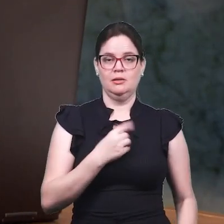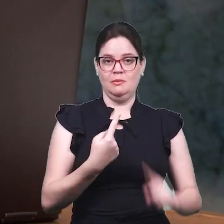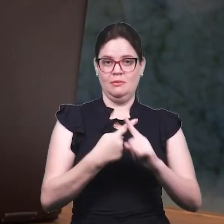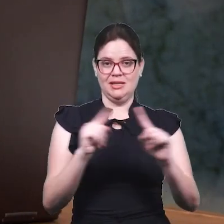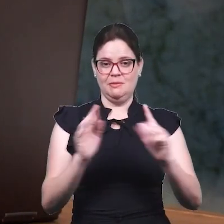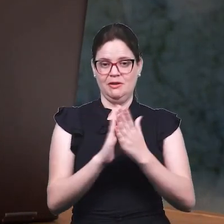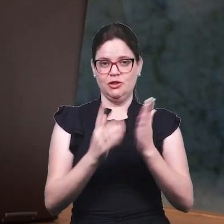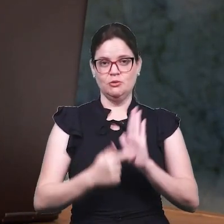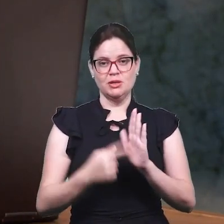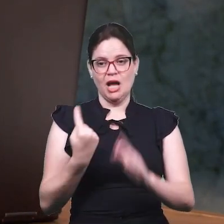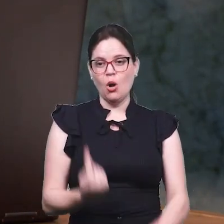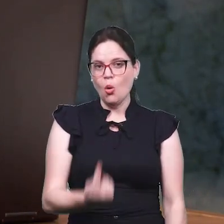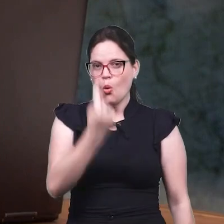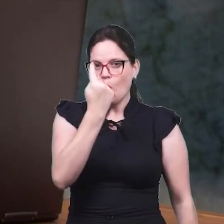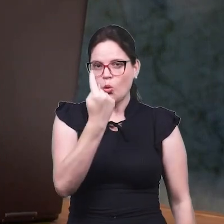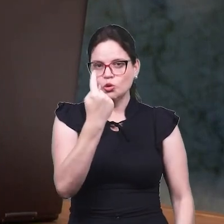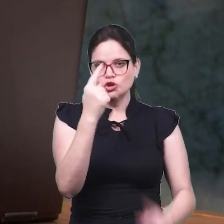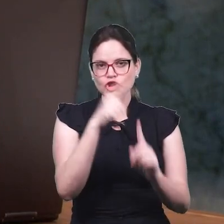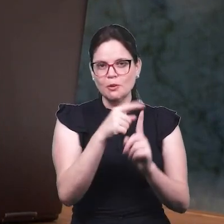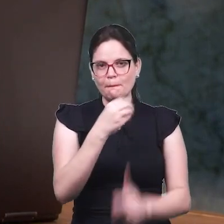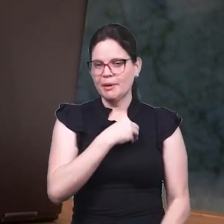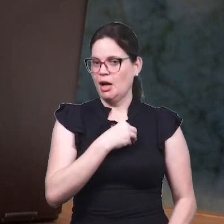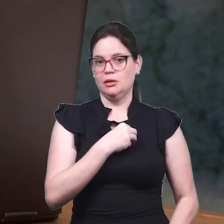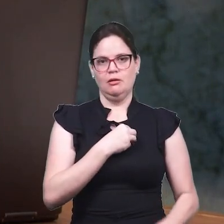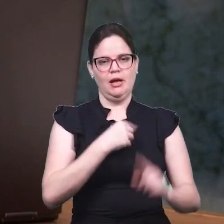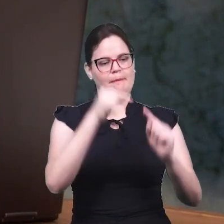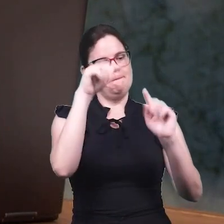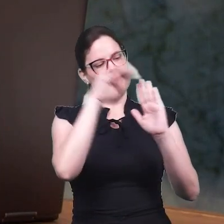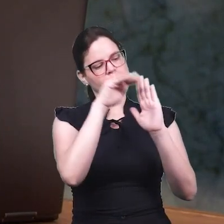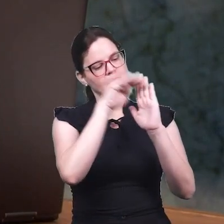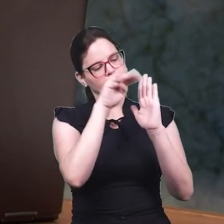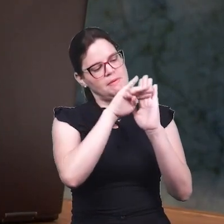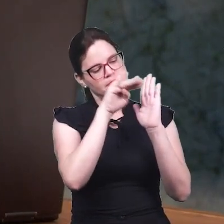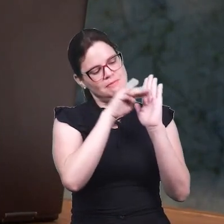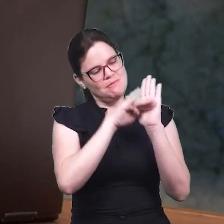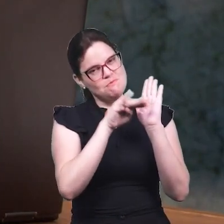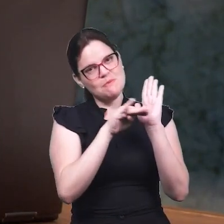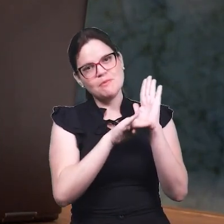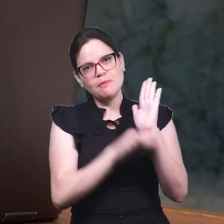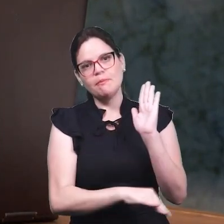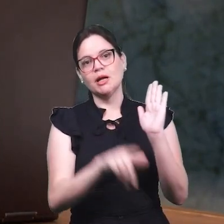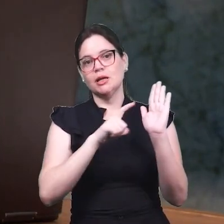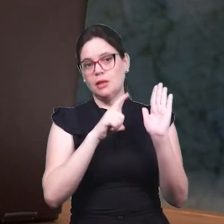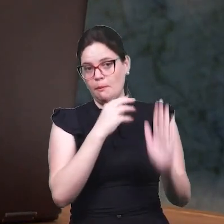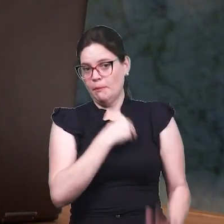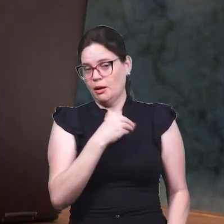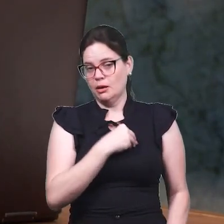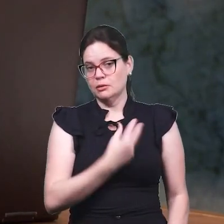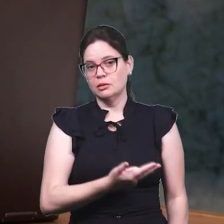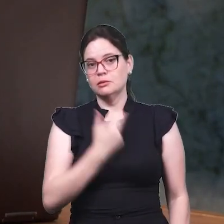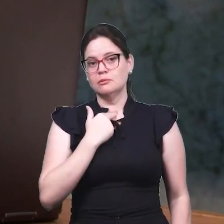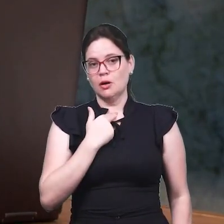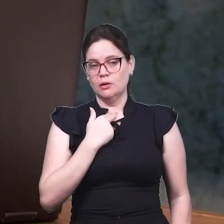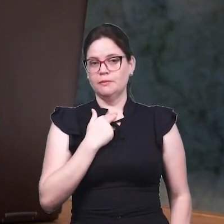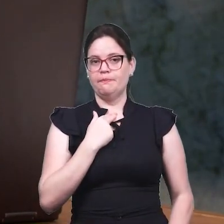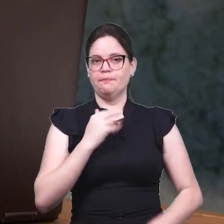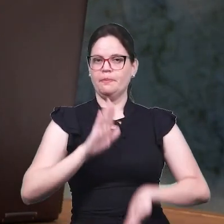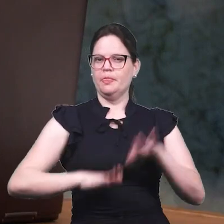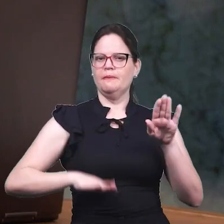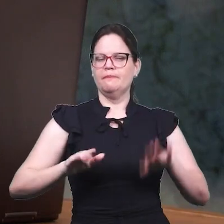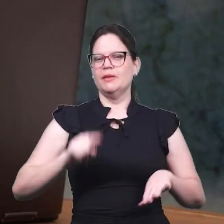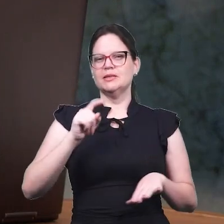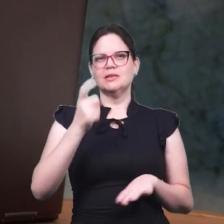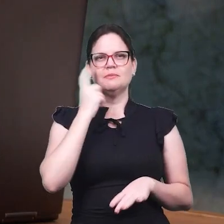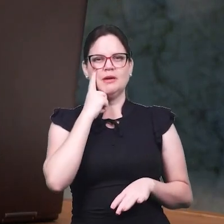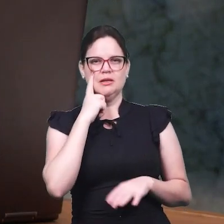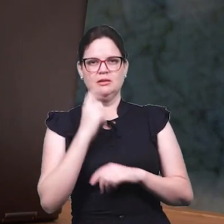pecado especificamente, ele se dirige a um conjunto de pecados. Talvez um de nós aqui possa